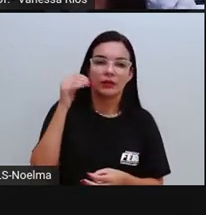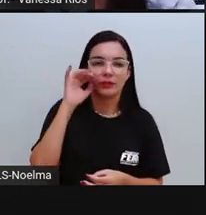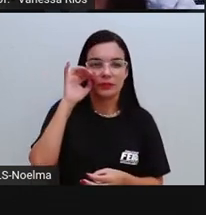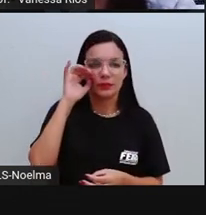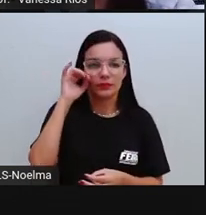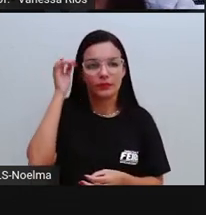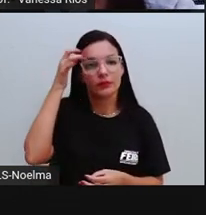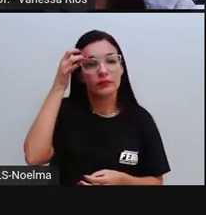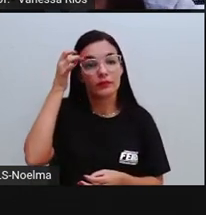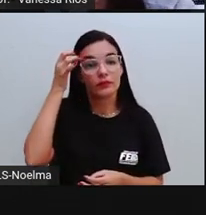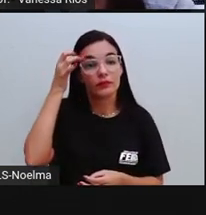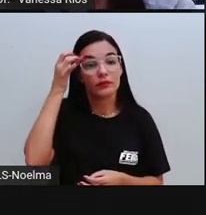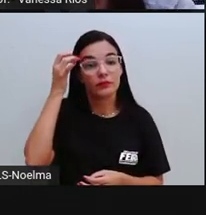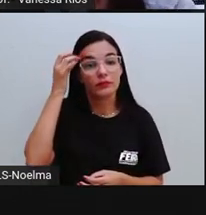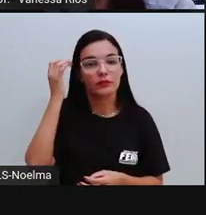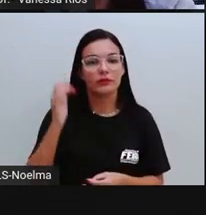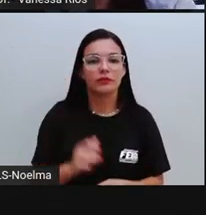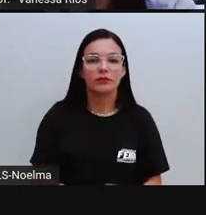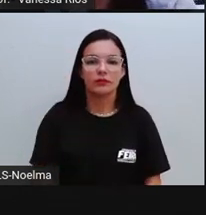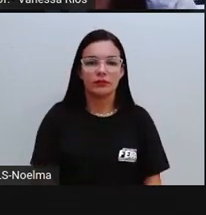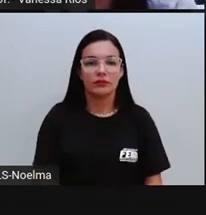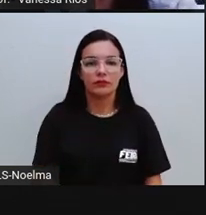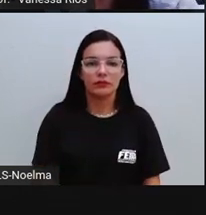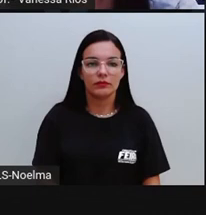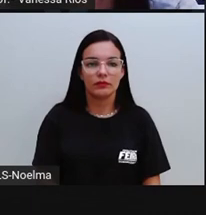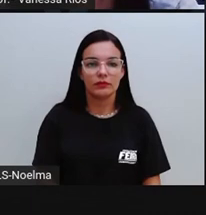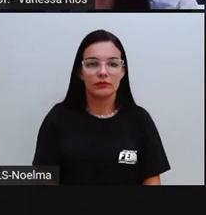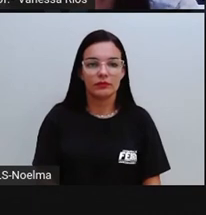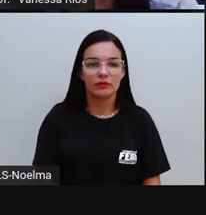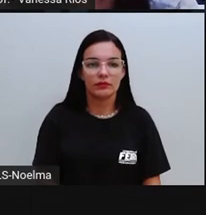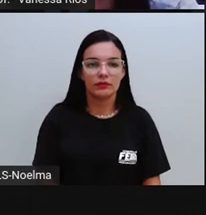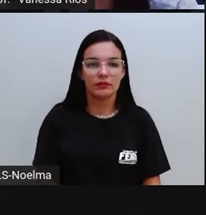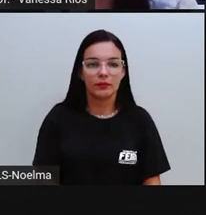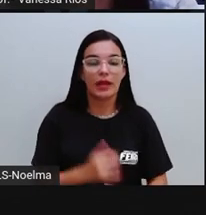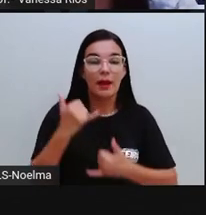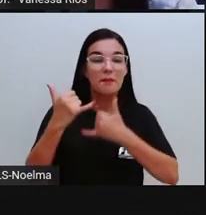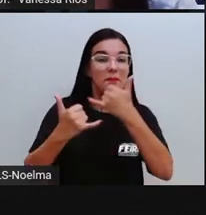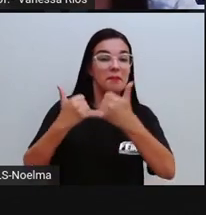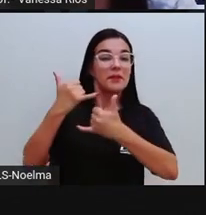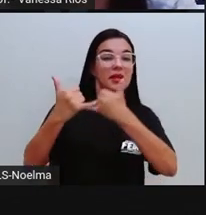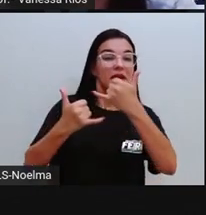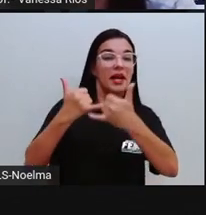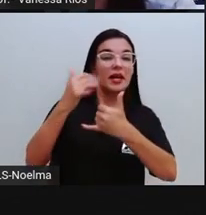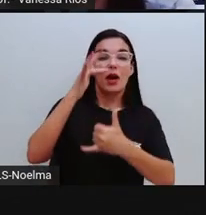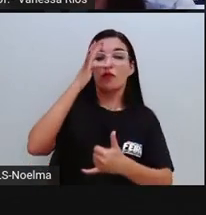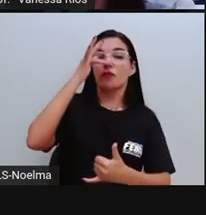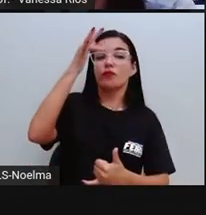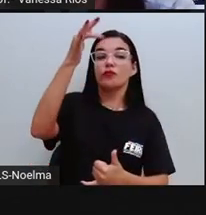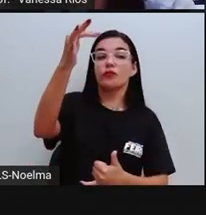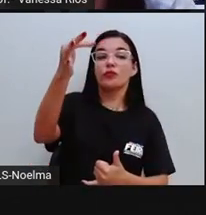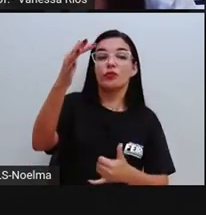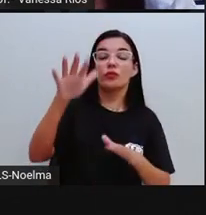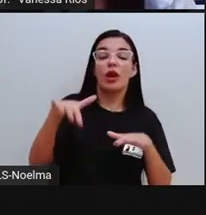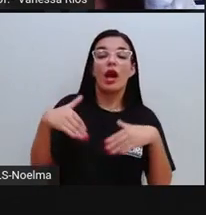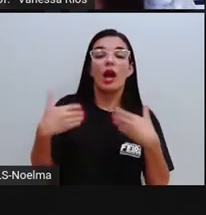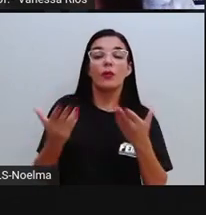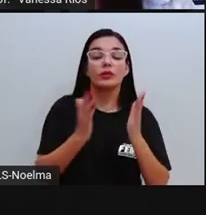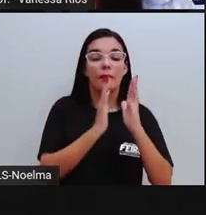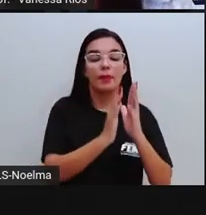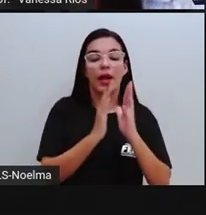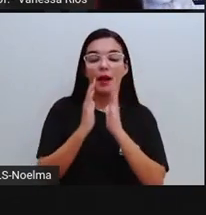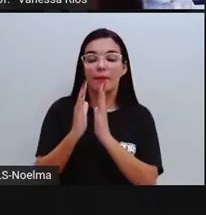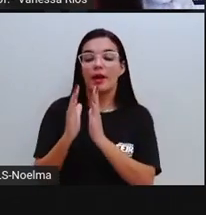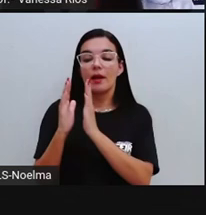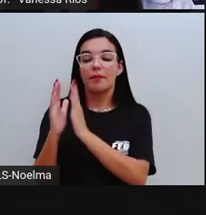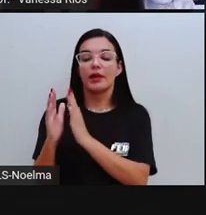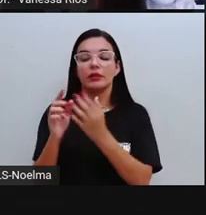tempo passado. Agora, os alunos brincarão no pátio, ó, brincarão